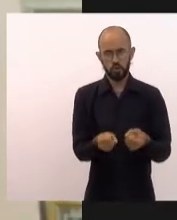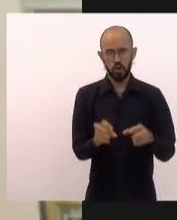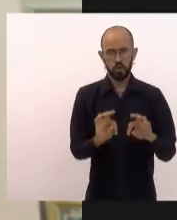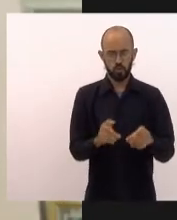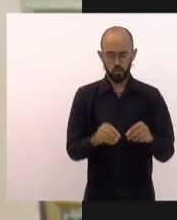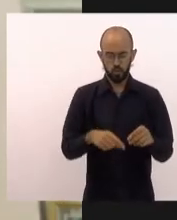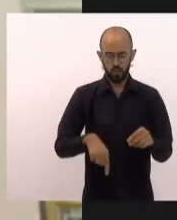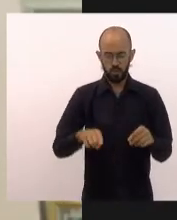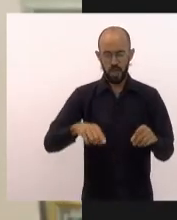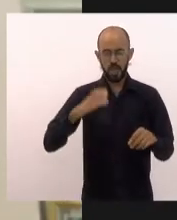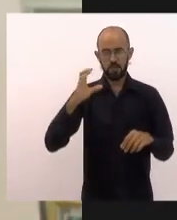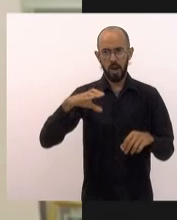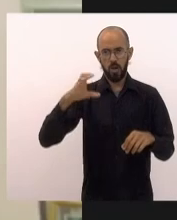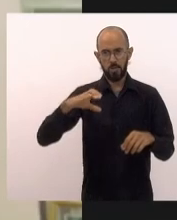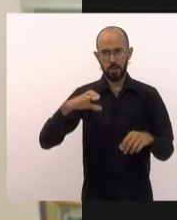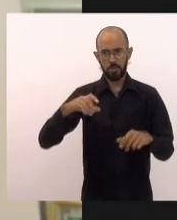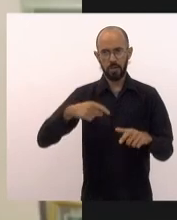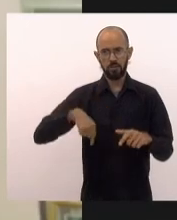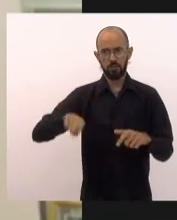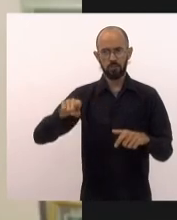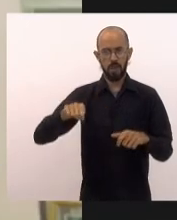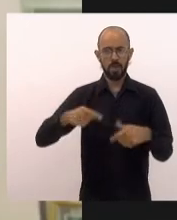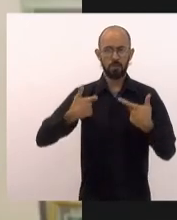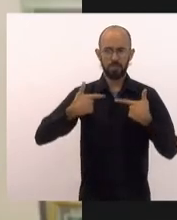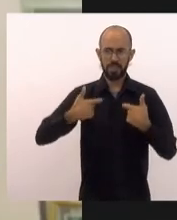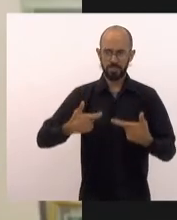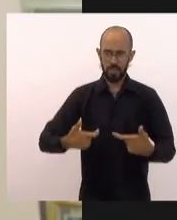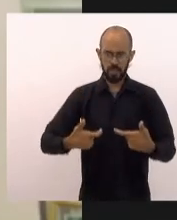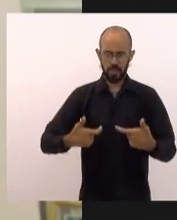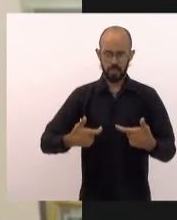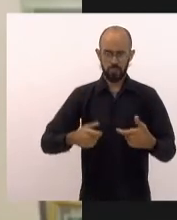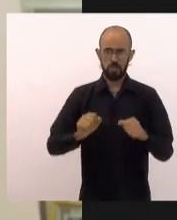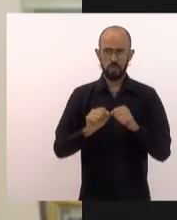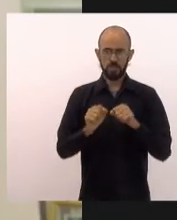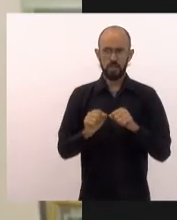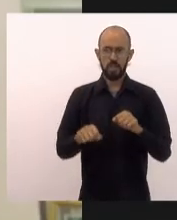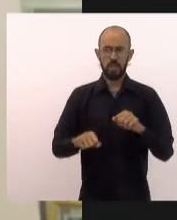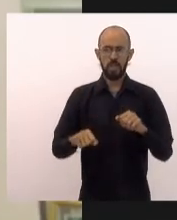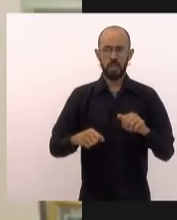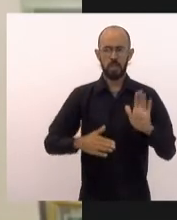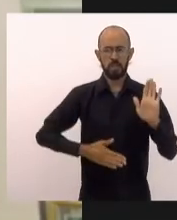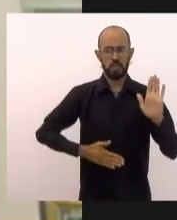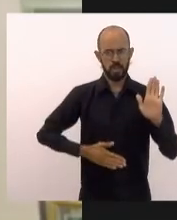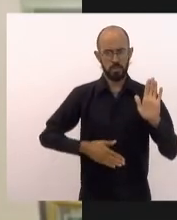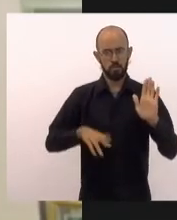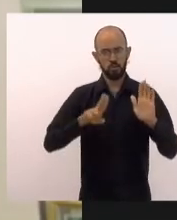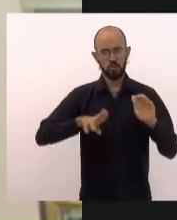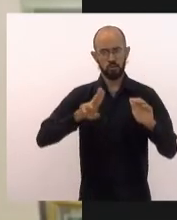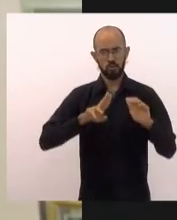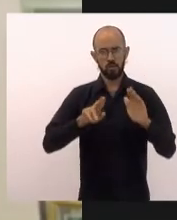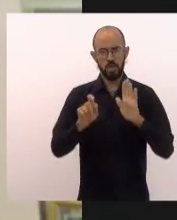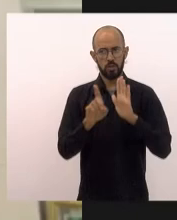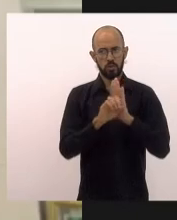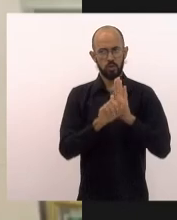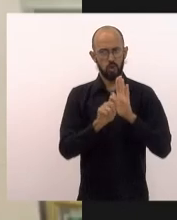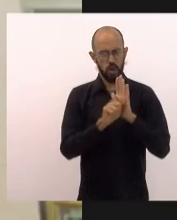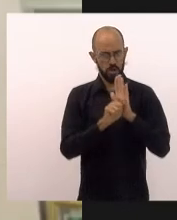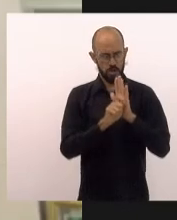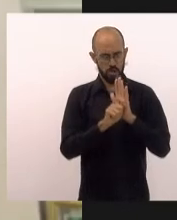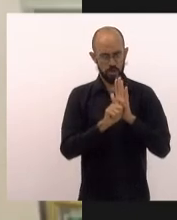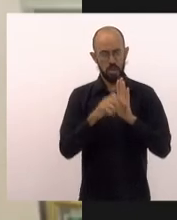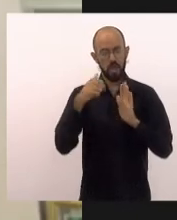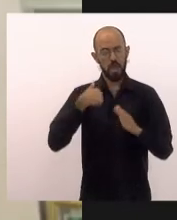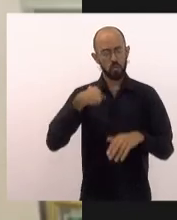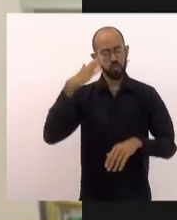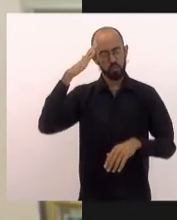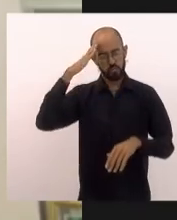de Copacabana para fazer praça de guerra, para cometer crime, para consumir droga. Eu sei, presidente, que